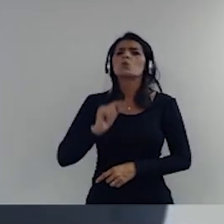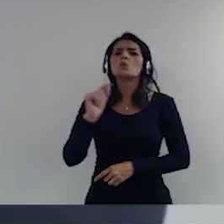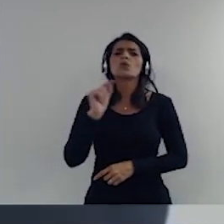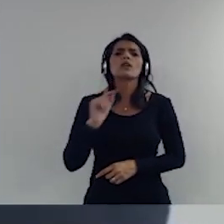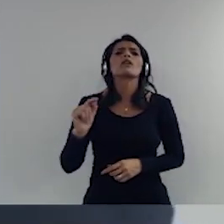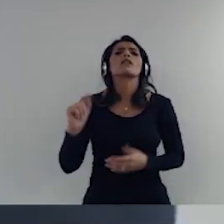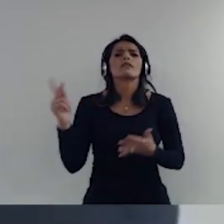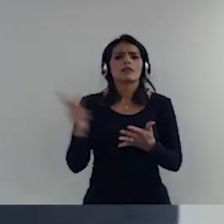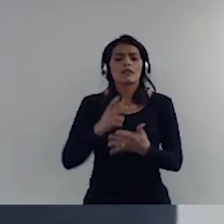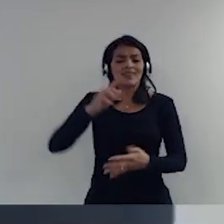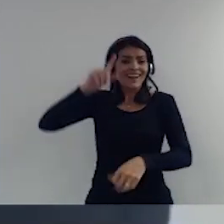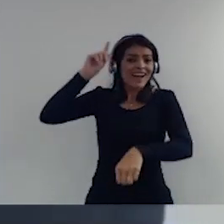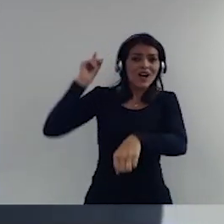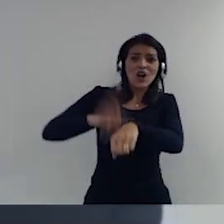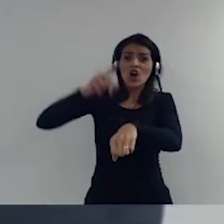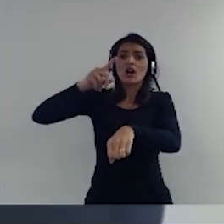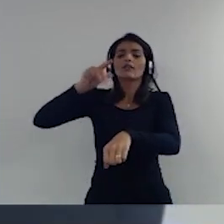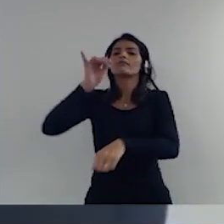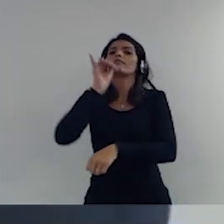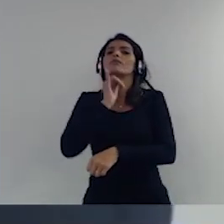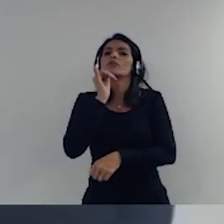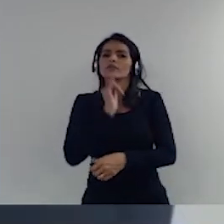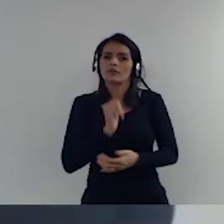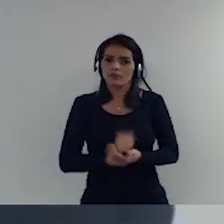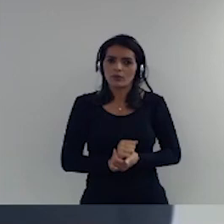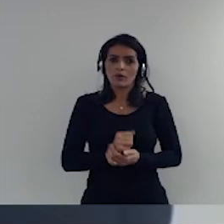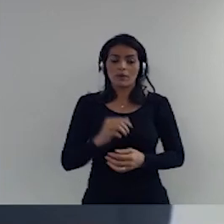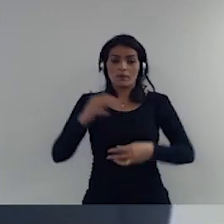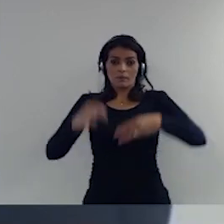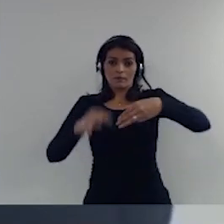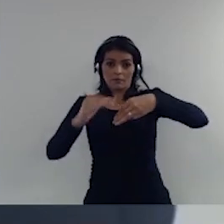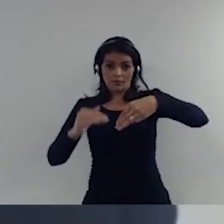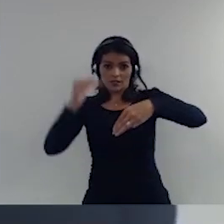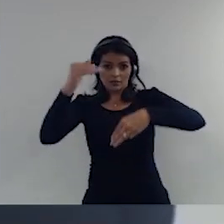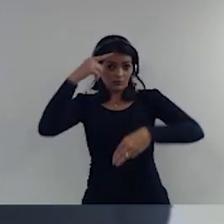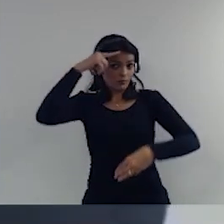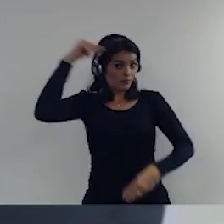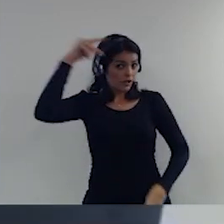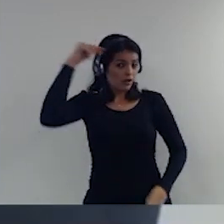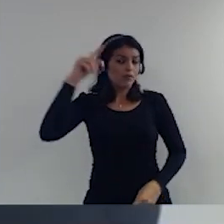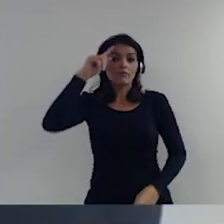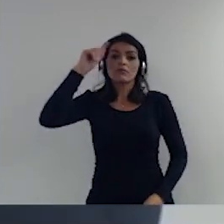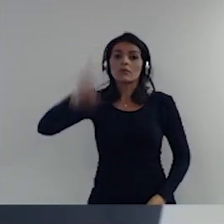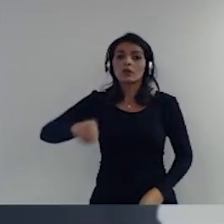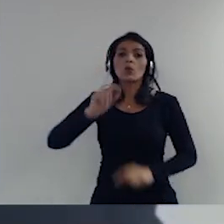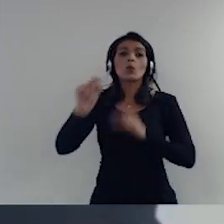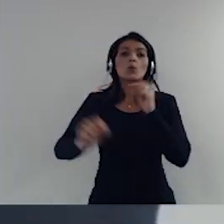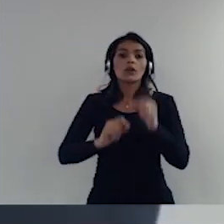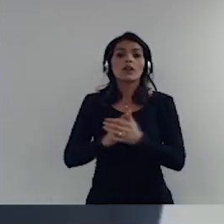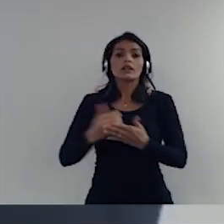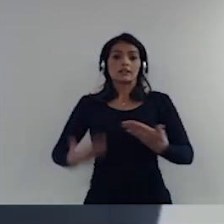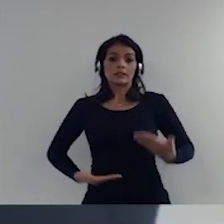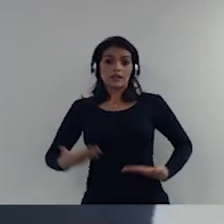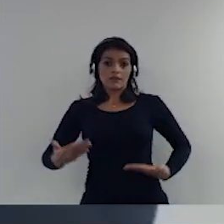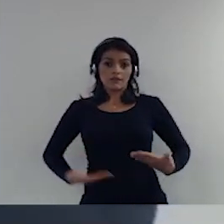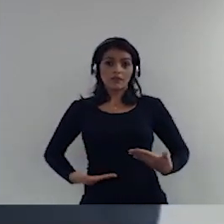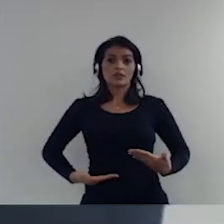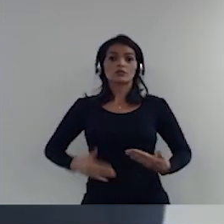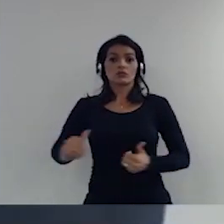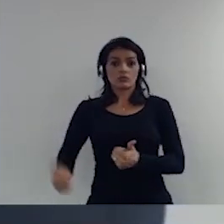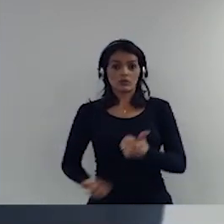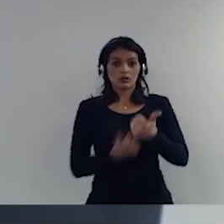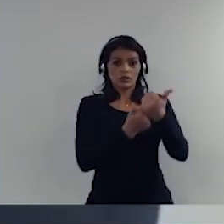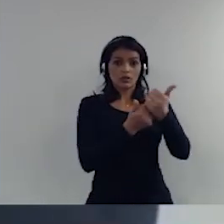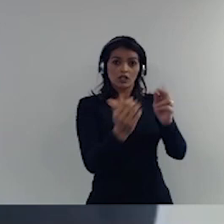tiveram eficácia imediata, que, por exemplo, o ministro Barroso, ele determina a imediata extensão dos serviços do